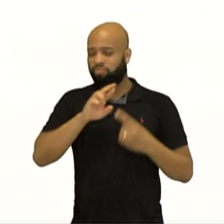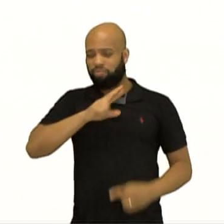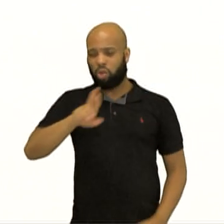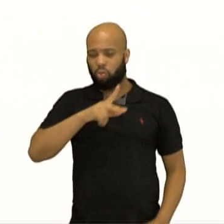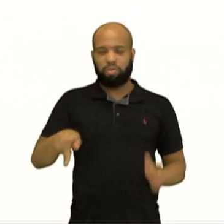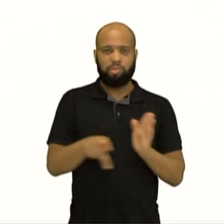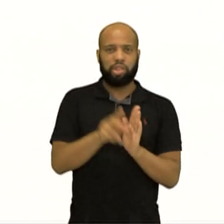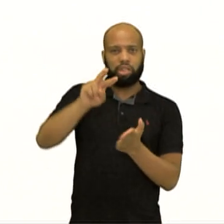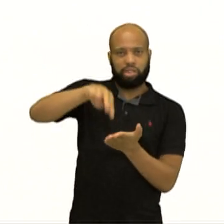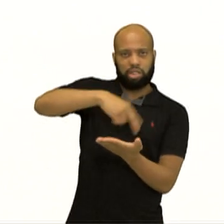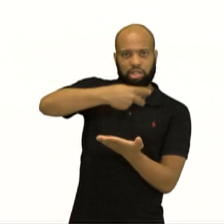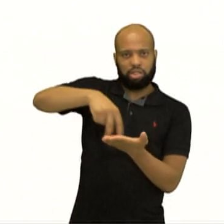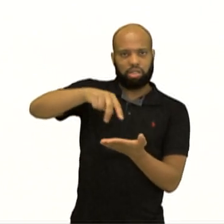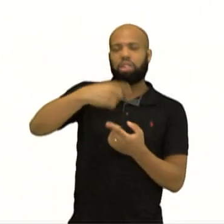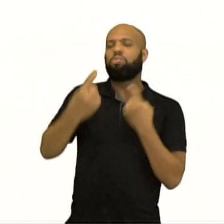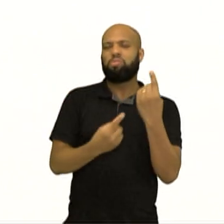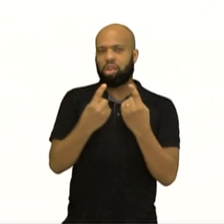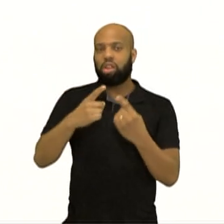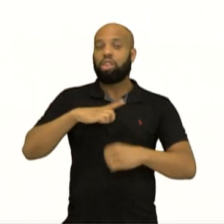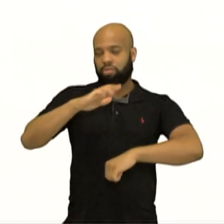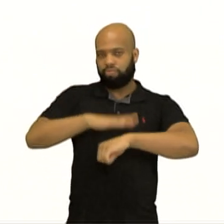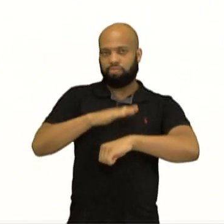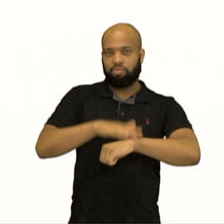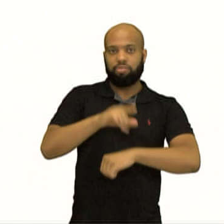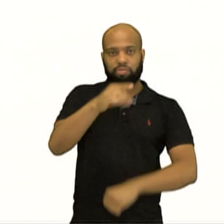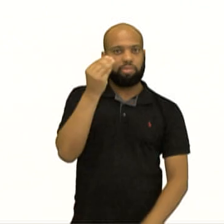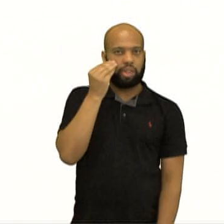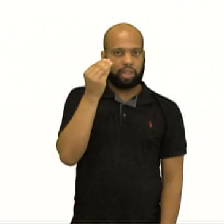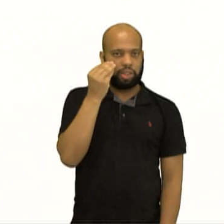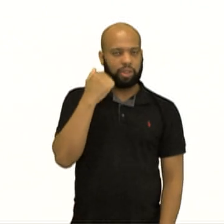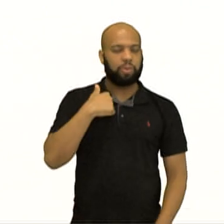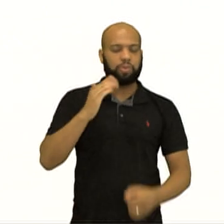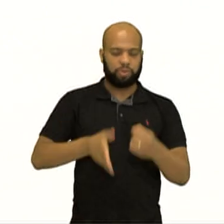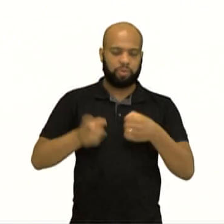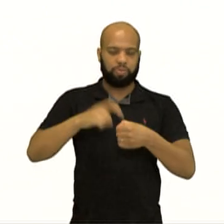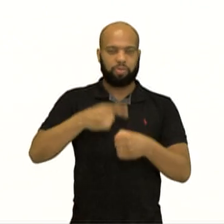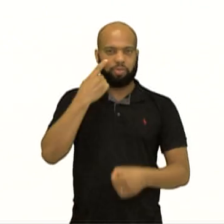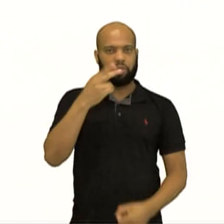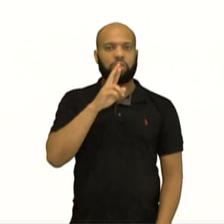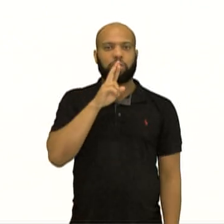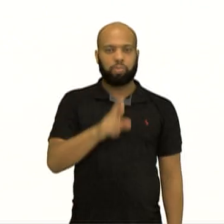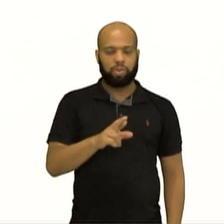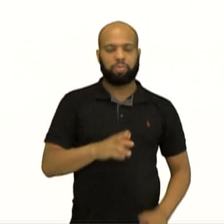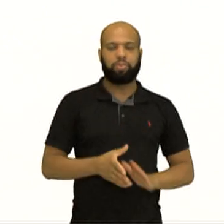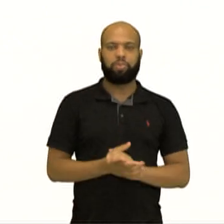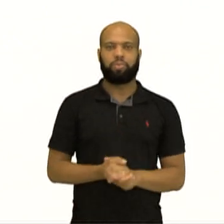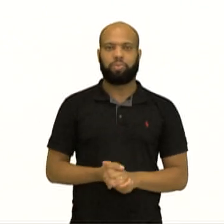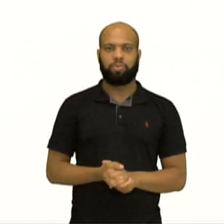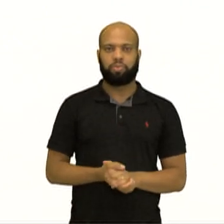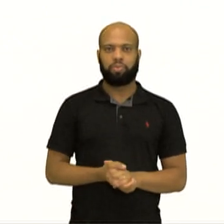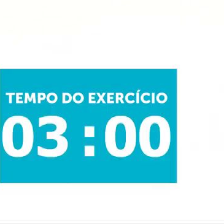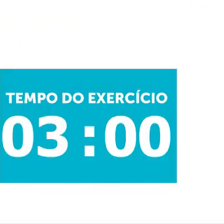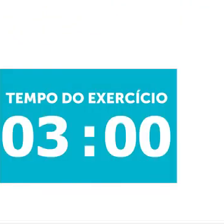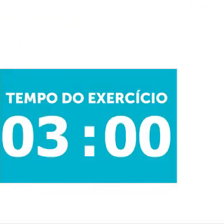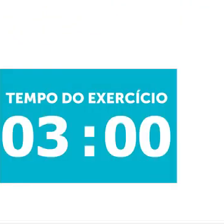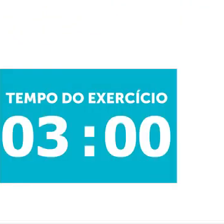quilhas e manopla. Ou letra D, truck e rodas. Nós já voltamos com a resposta correta.